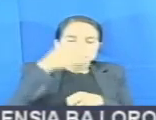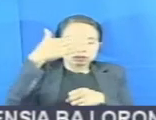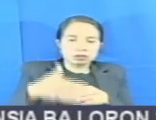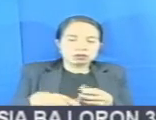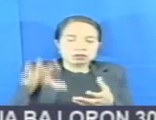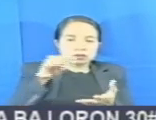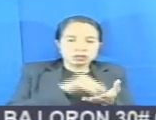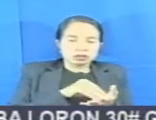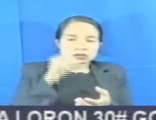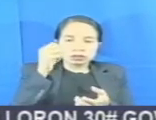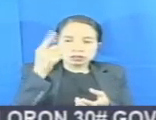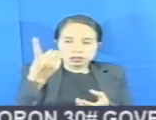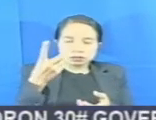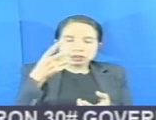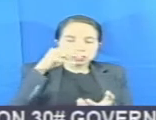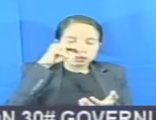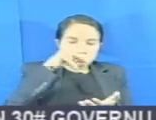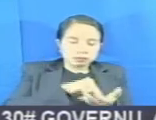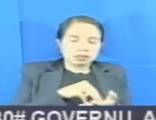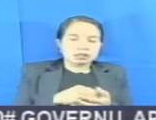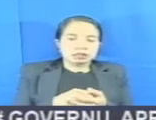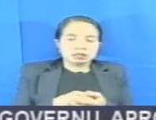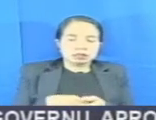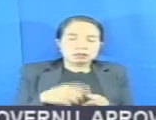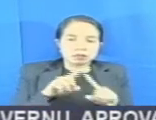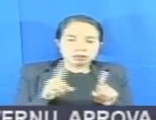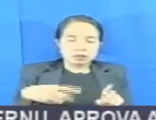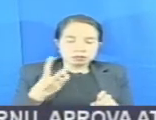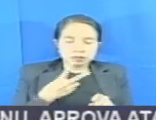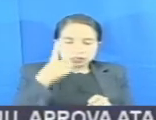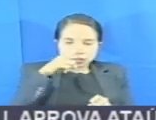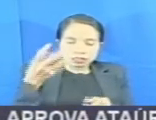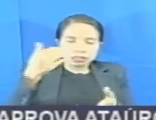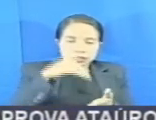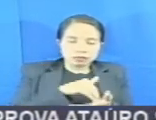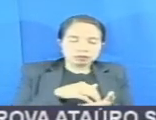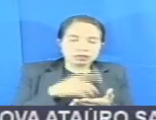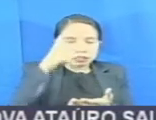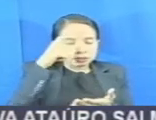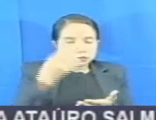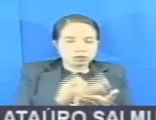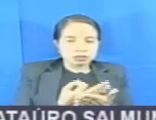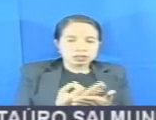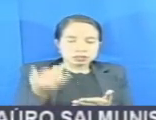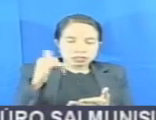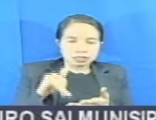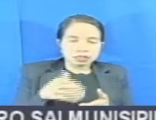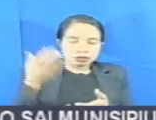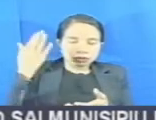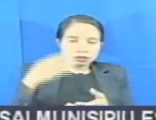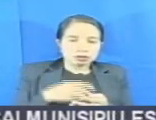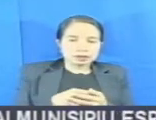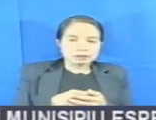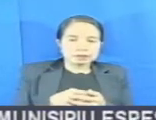tal milhões ba lokasi sirne. Mas ami se hare fila fali tamo orsan sira nebe alokane uluk iha direção geral